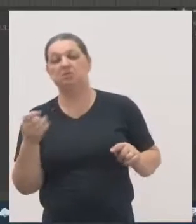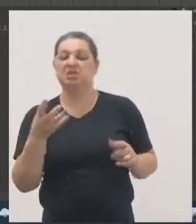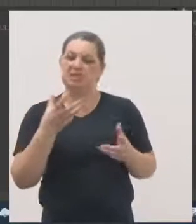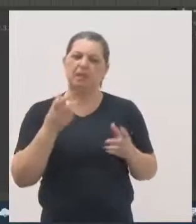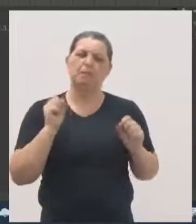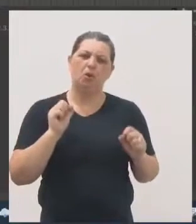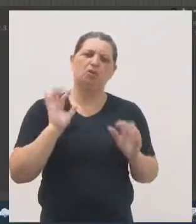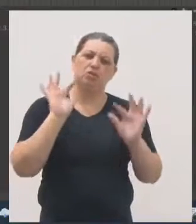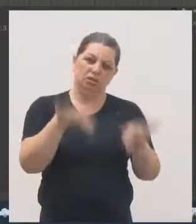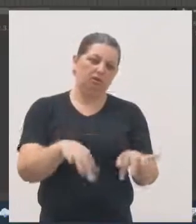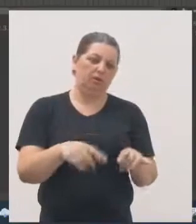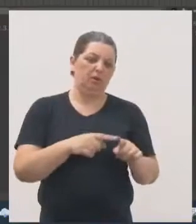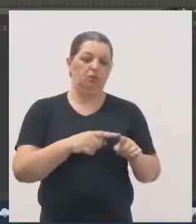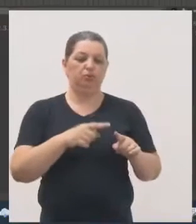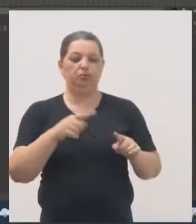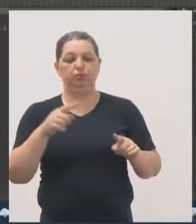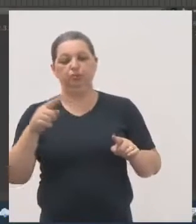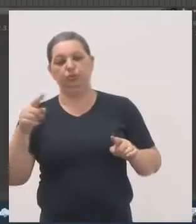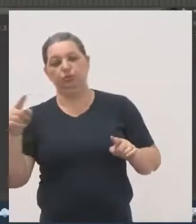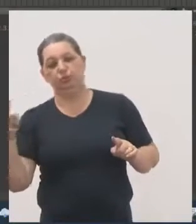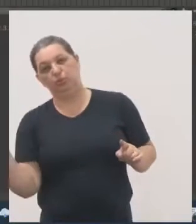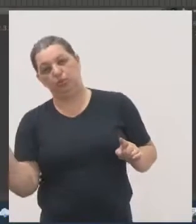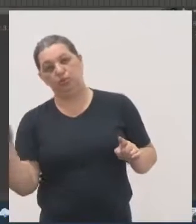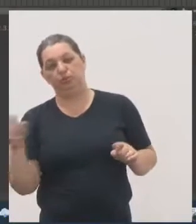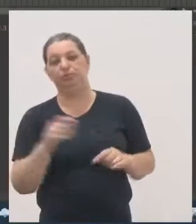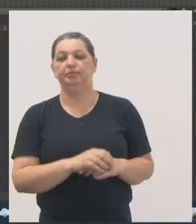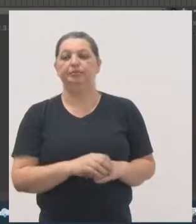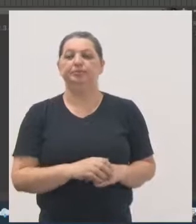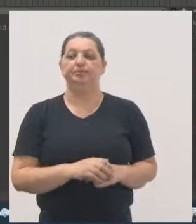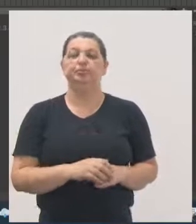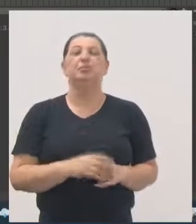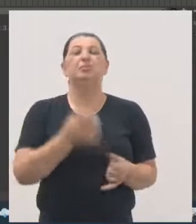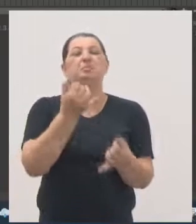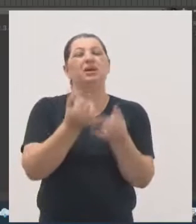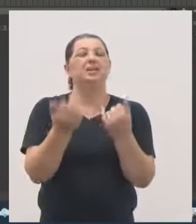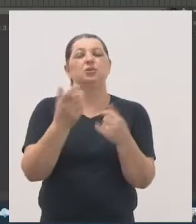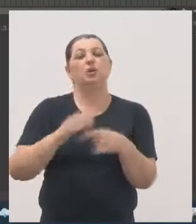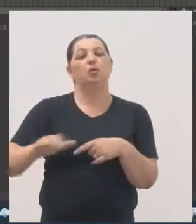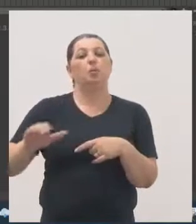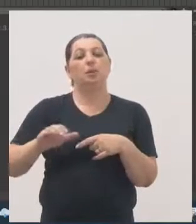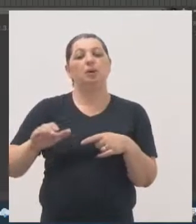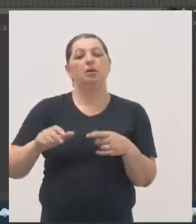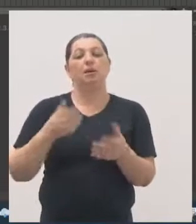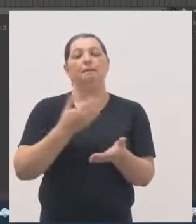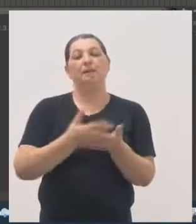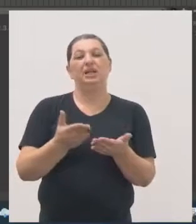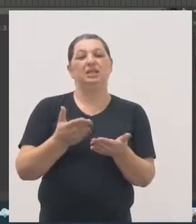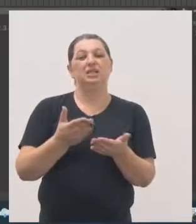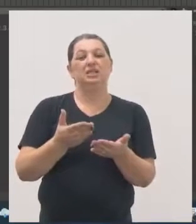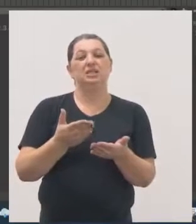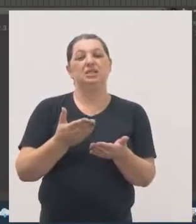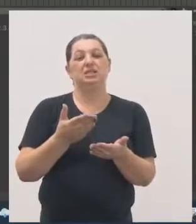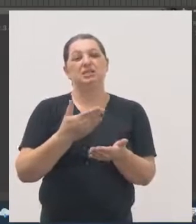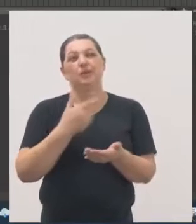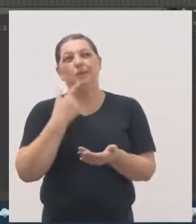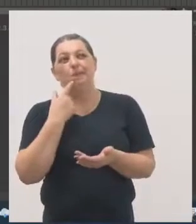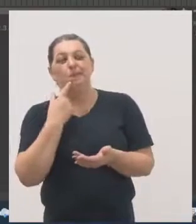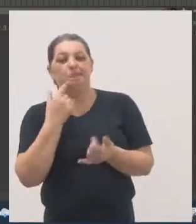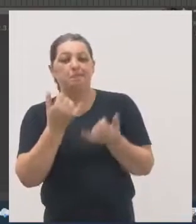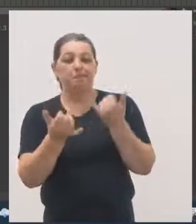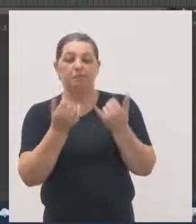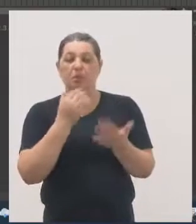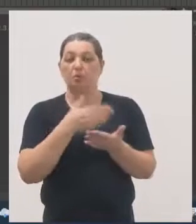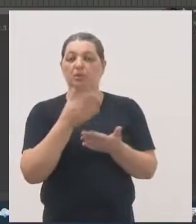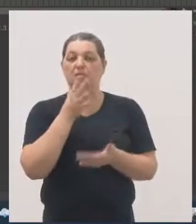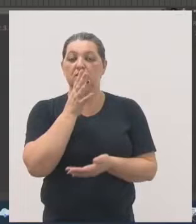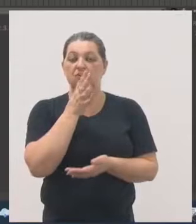quiser, ó, tá vendo? Ele veio até o final, ó. É como se a gente vai começando devagarzinho, né? No volume menor